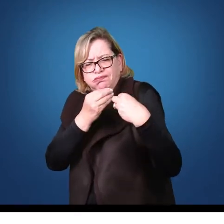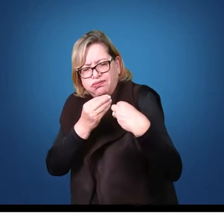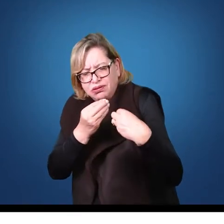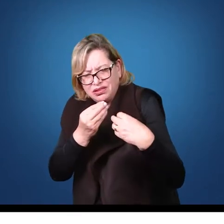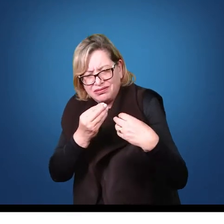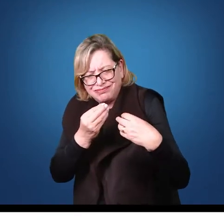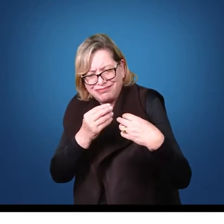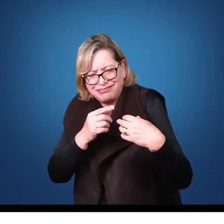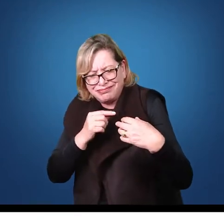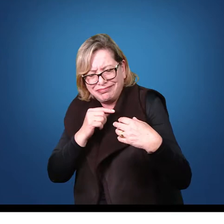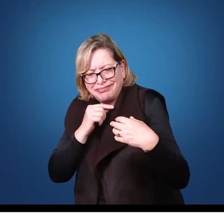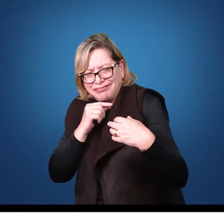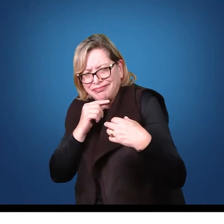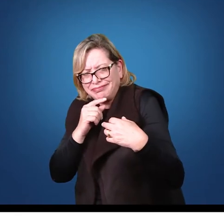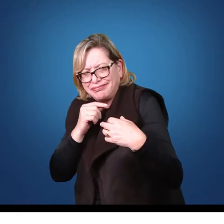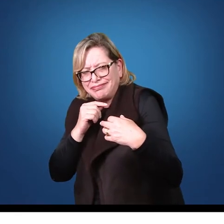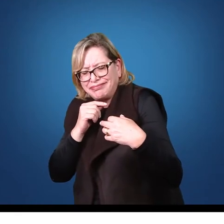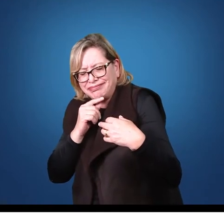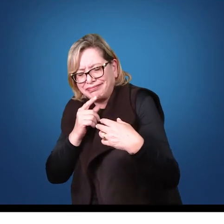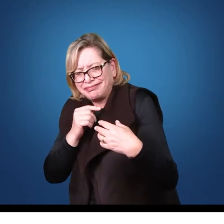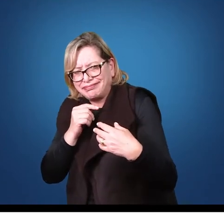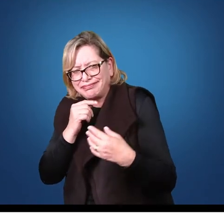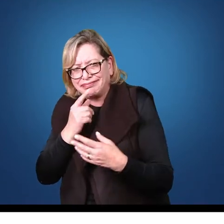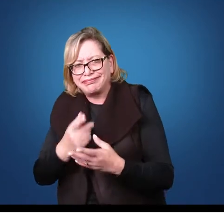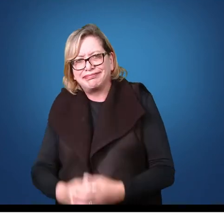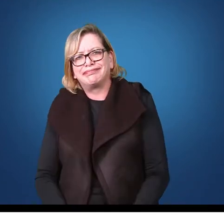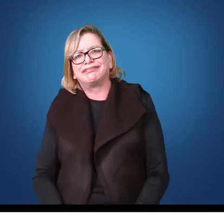Ah! Não saiu, não saiu! Ah!